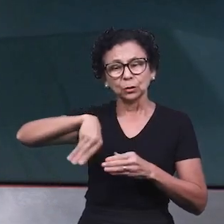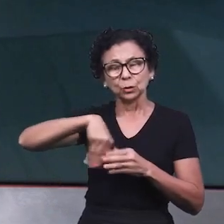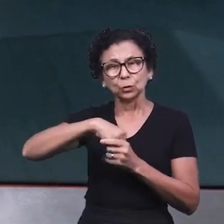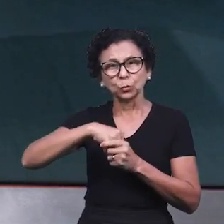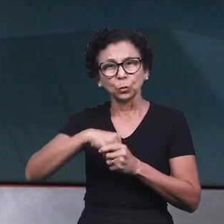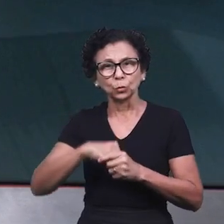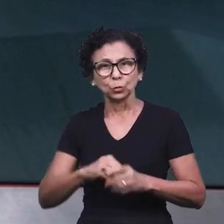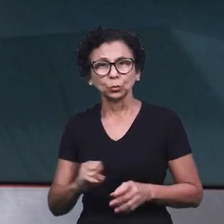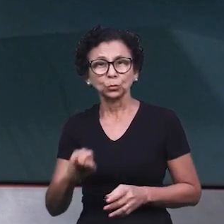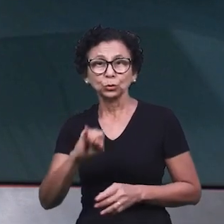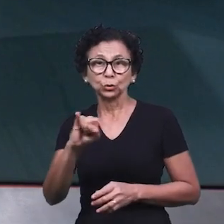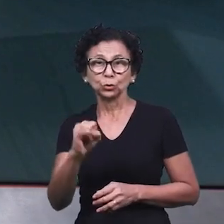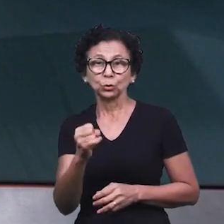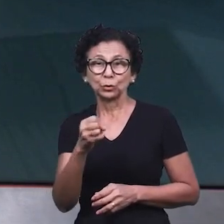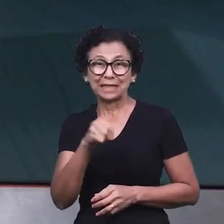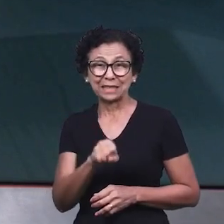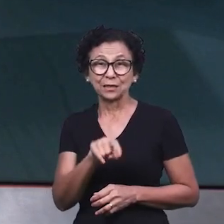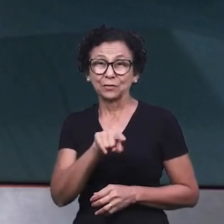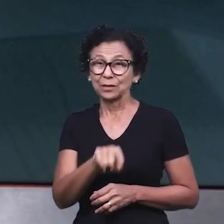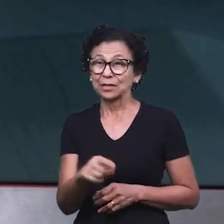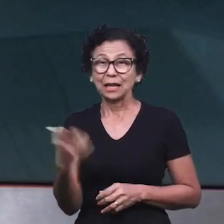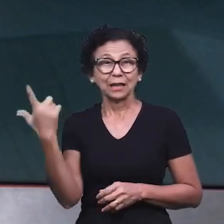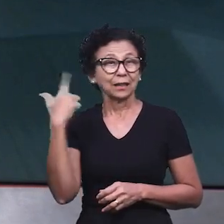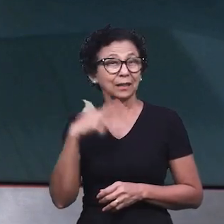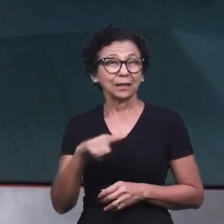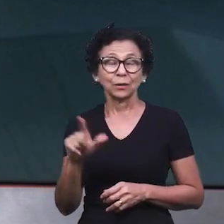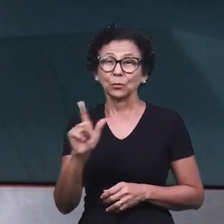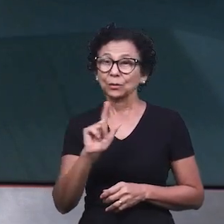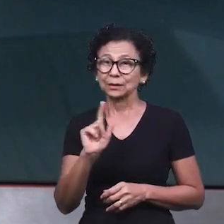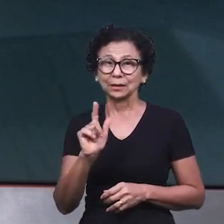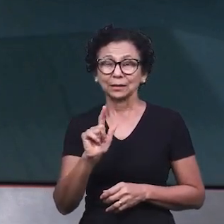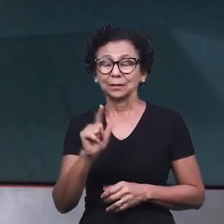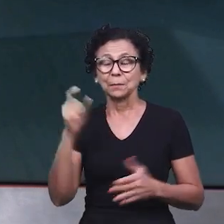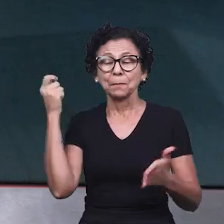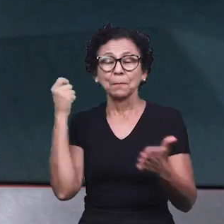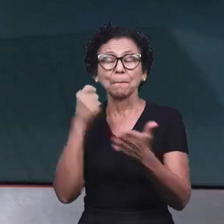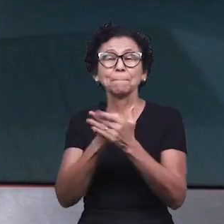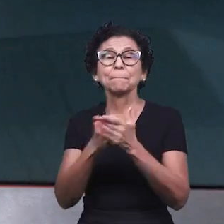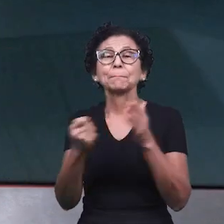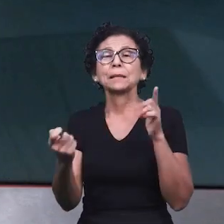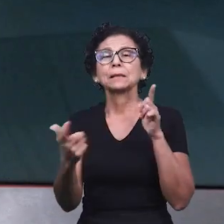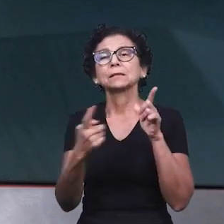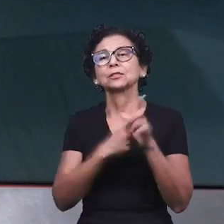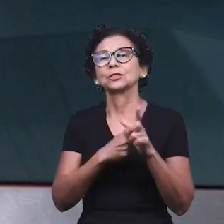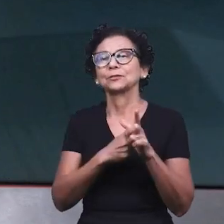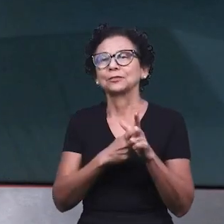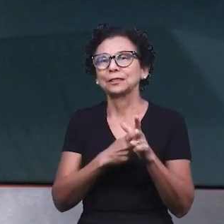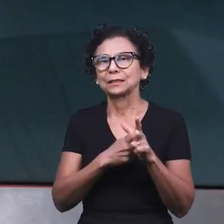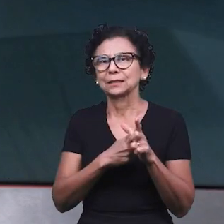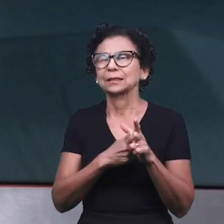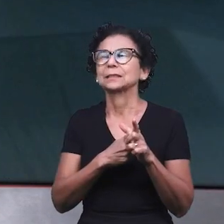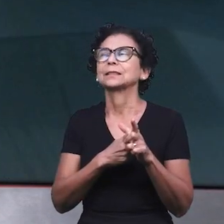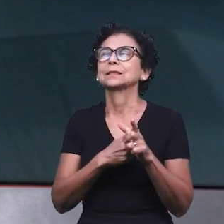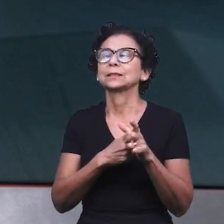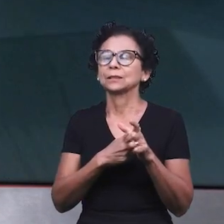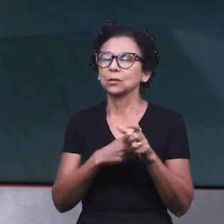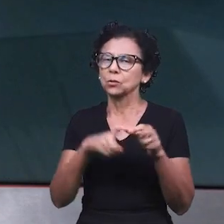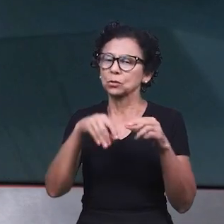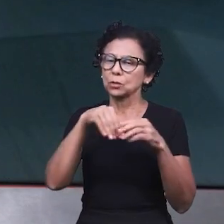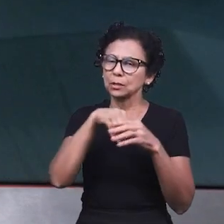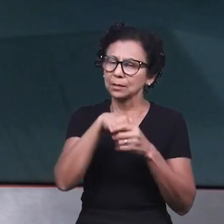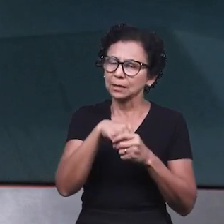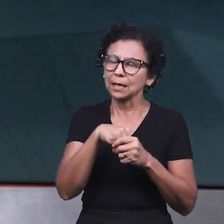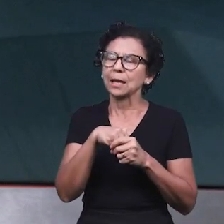Portanto, sabendo isso, se você já pagou parte do empréstimo ou do valor, parte também